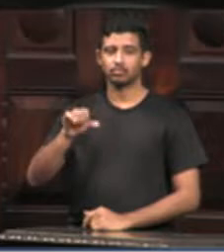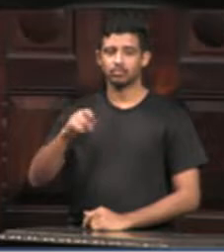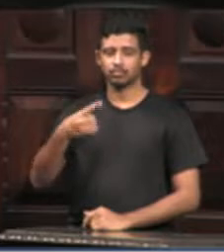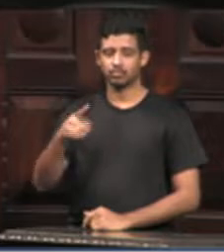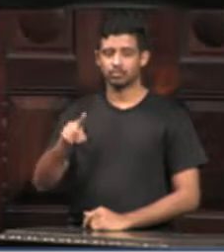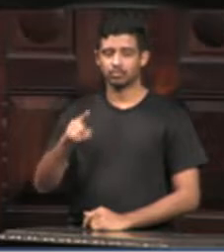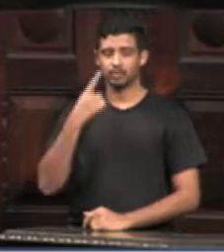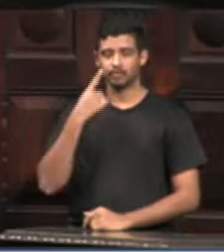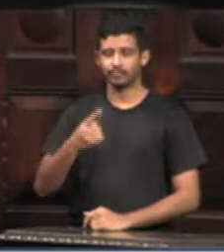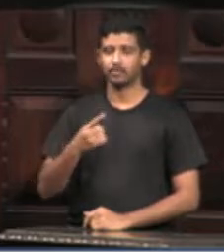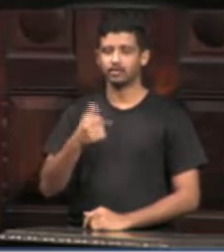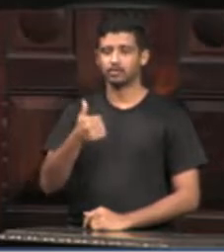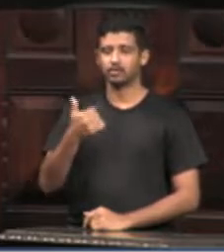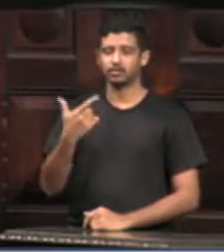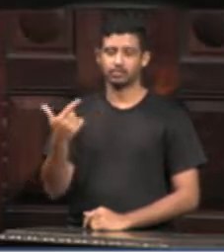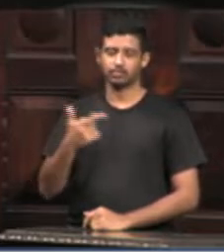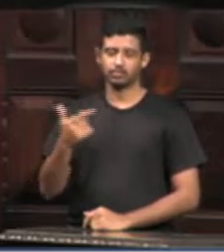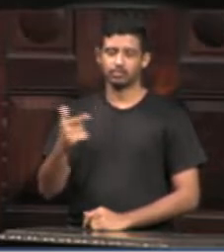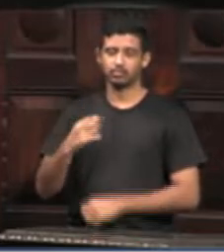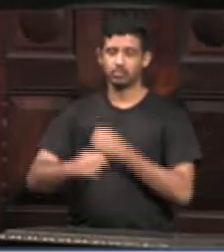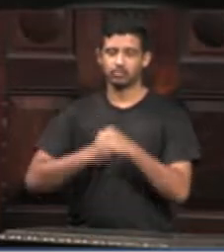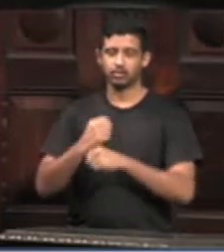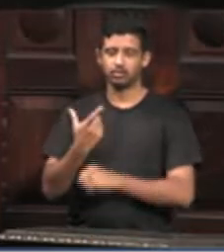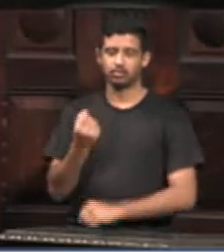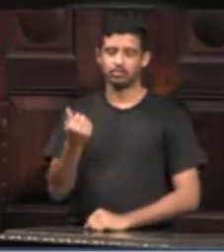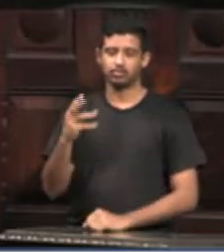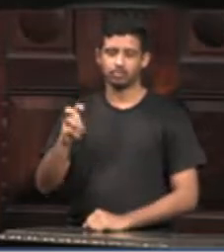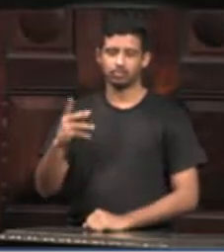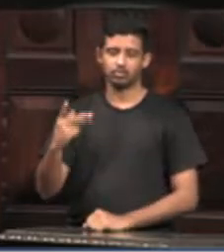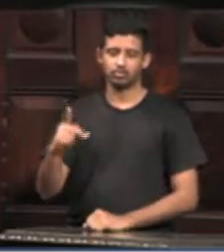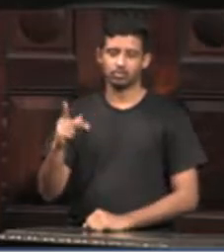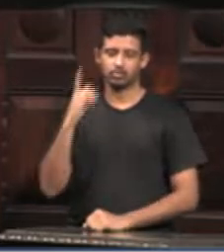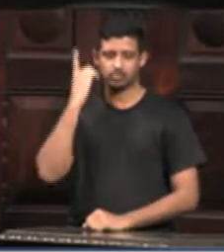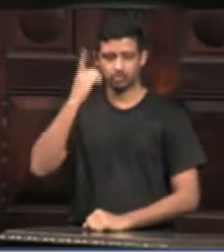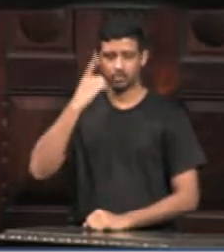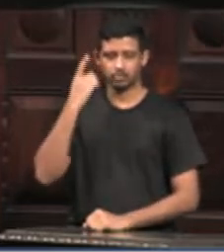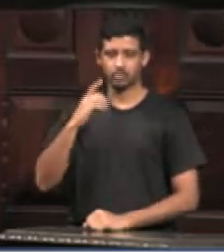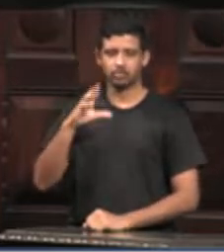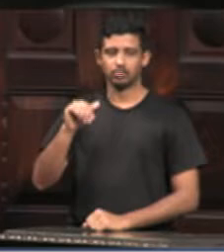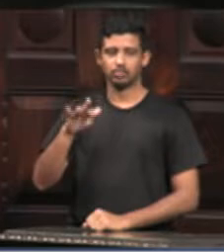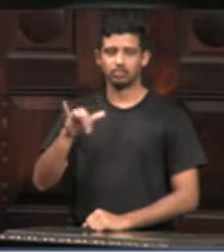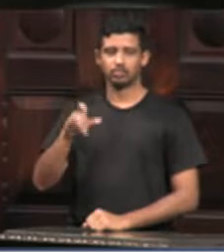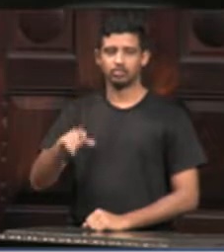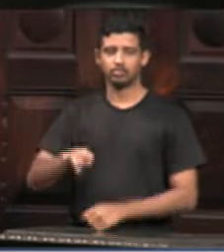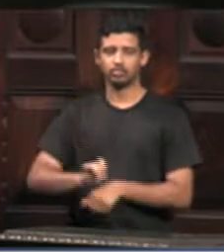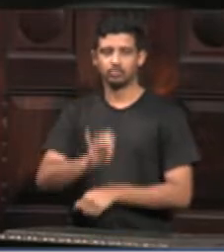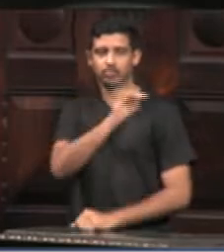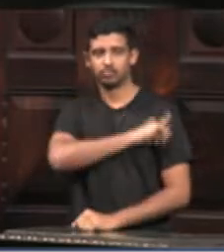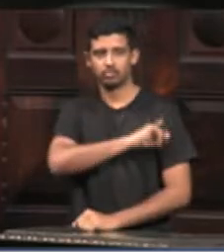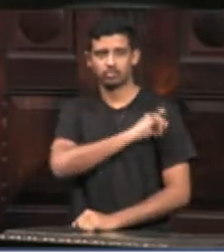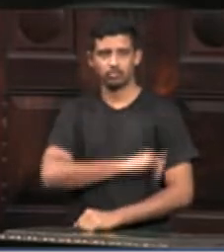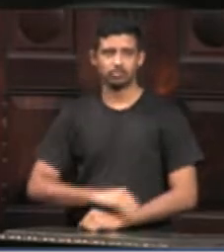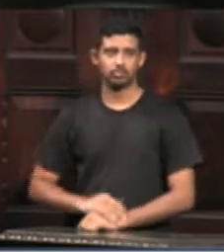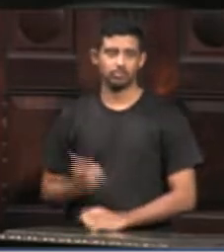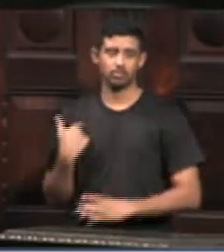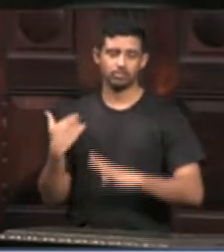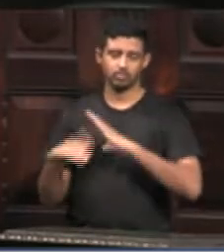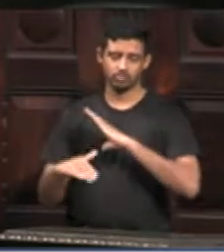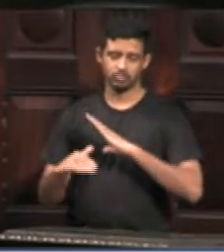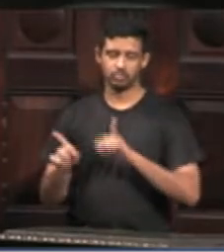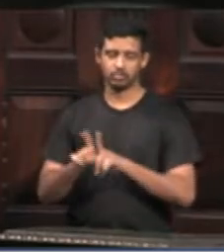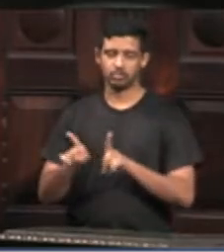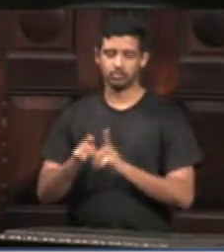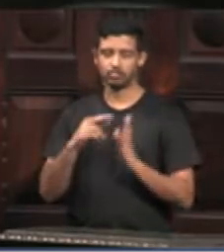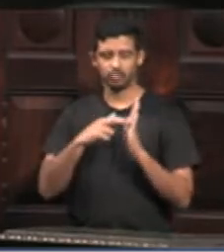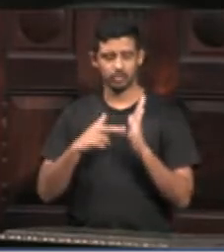legislativa 122/2015, autoria do deputado Iranildo Campos. Solicita ao excelentíssimo senhor governador do Estado do Rio de Janeiro o envio de mensagem dispondo sobre a